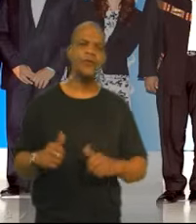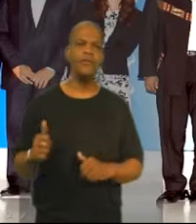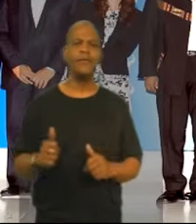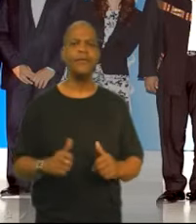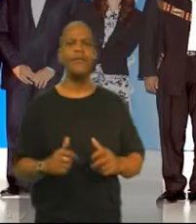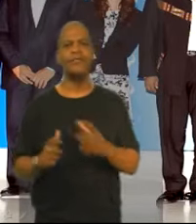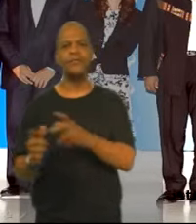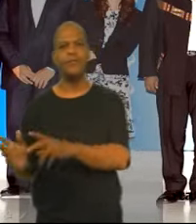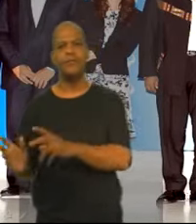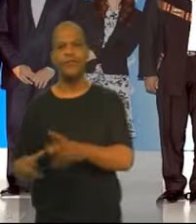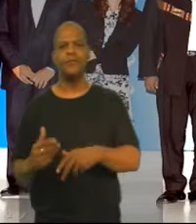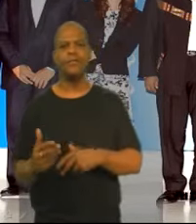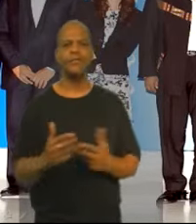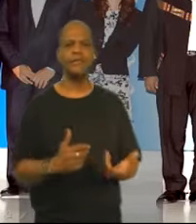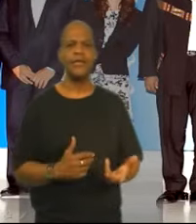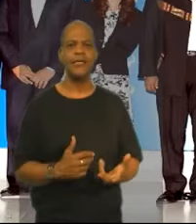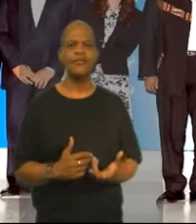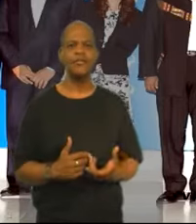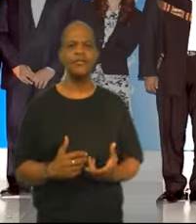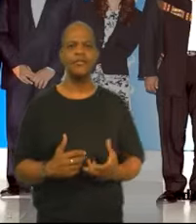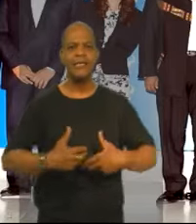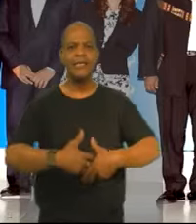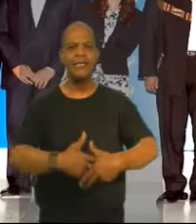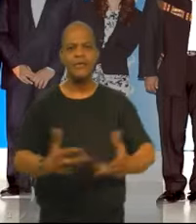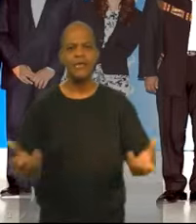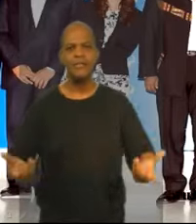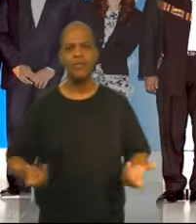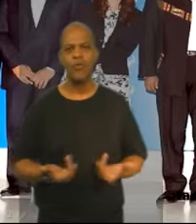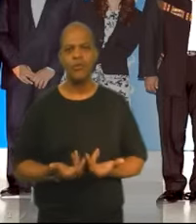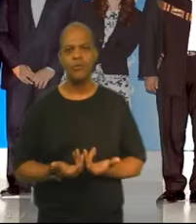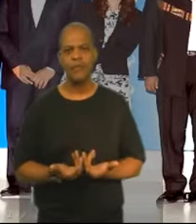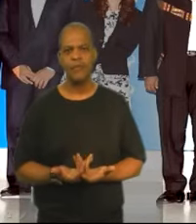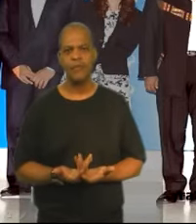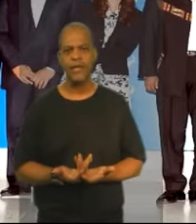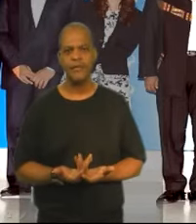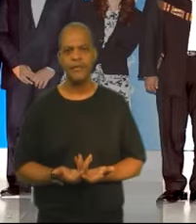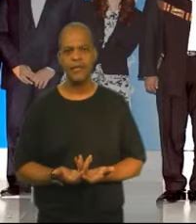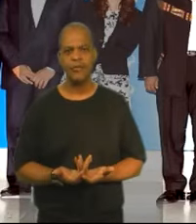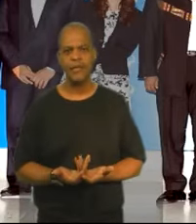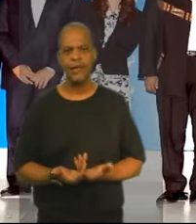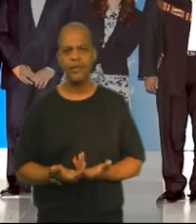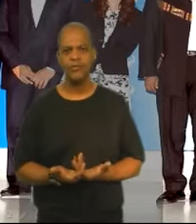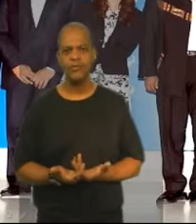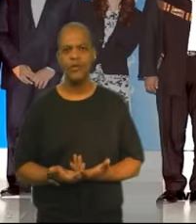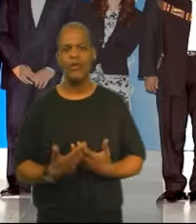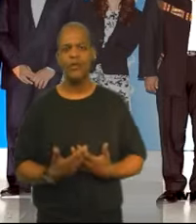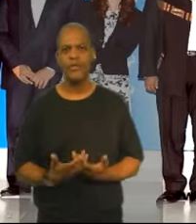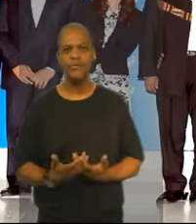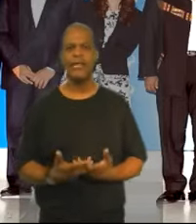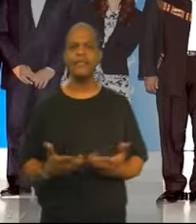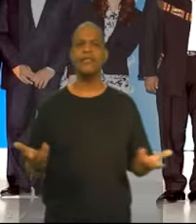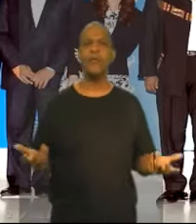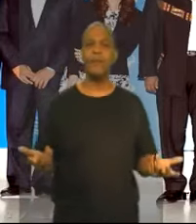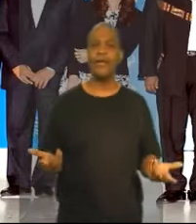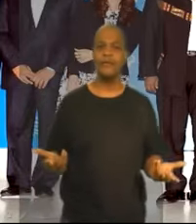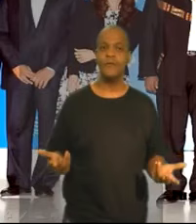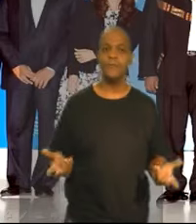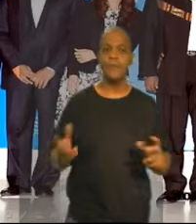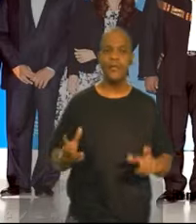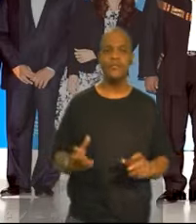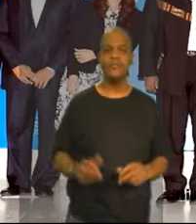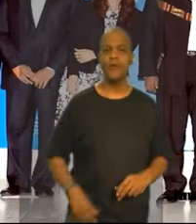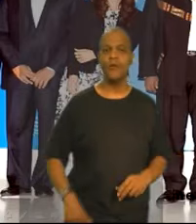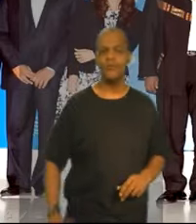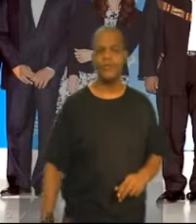economia? Não, a economia está beleza, porque nós tomamos essas e aquelas medidas. Então, nesse encontro de presidentes na Unasul, o que que se tem? Você tem